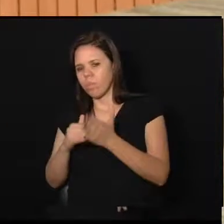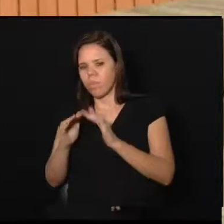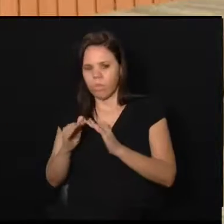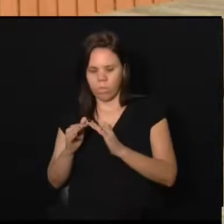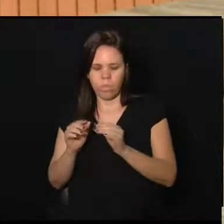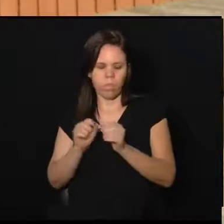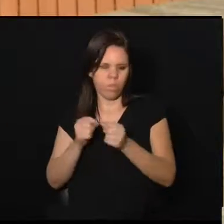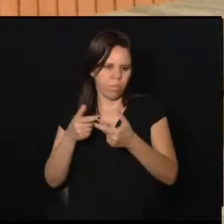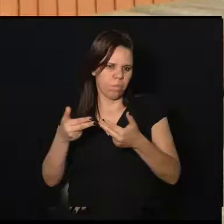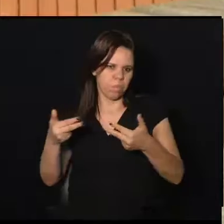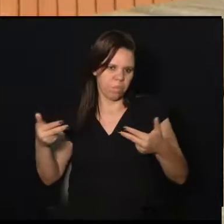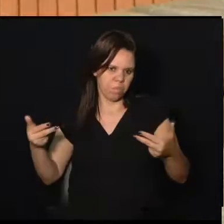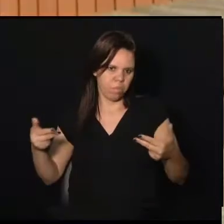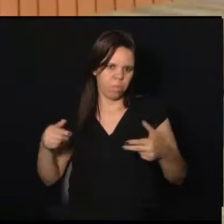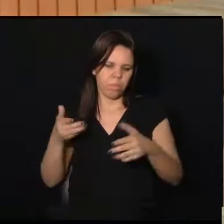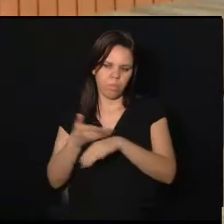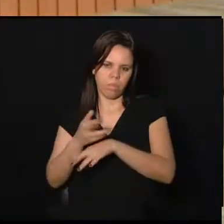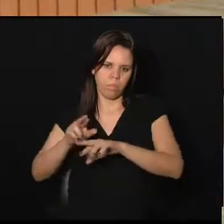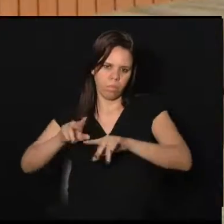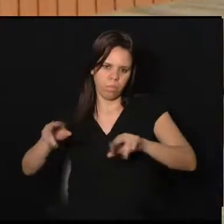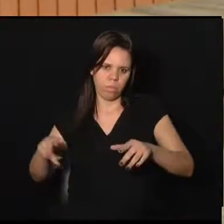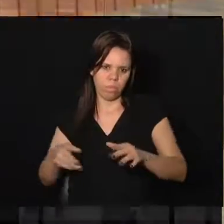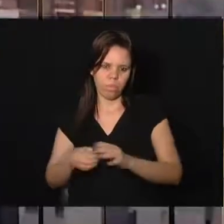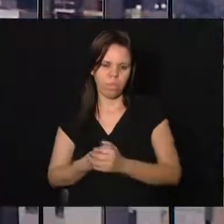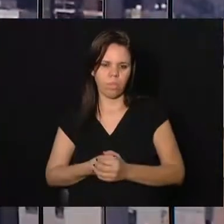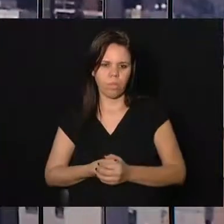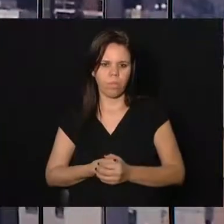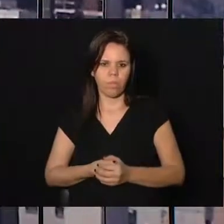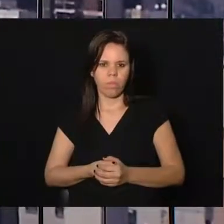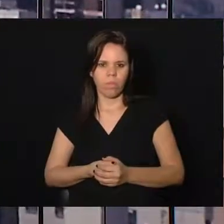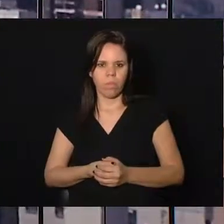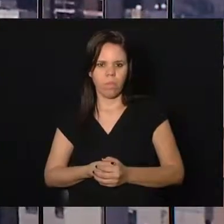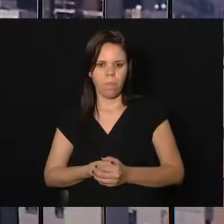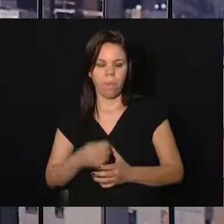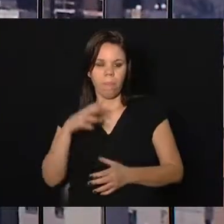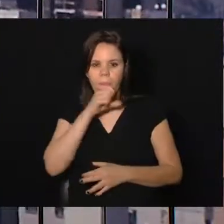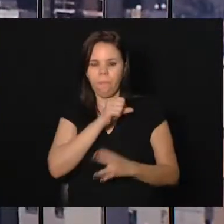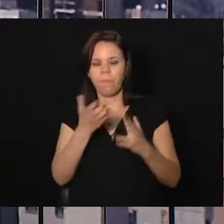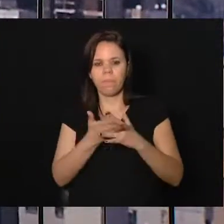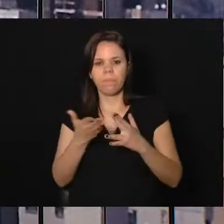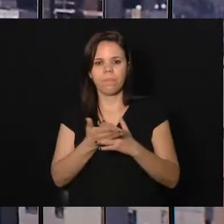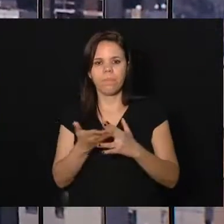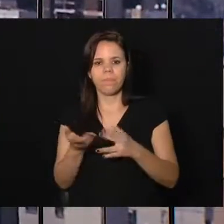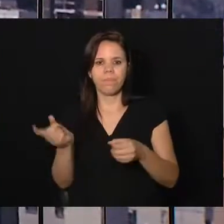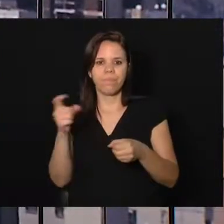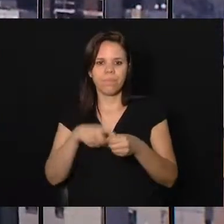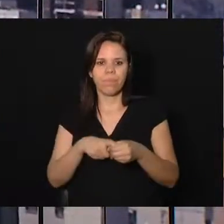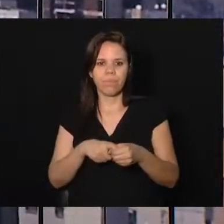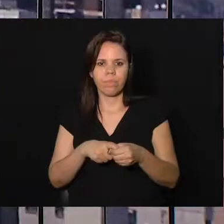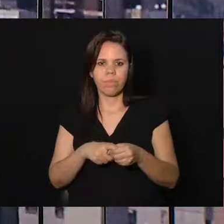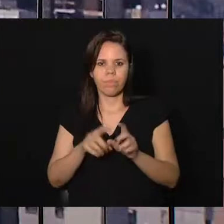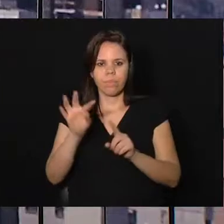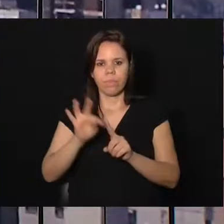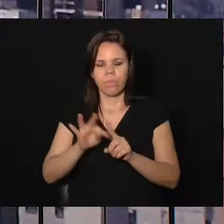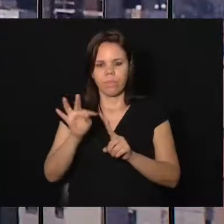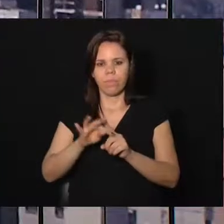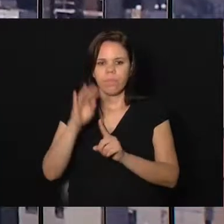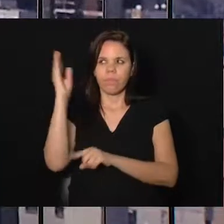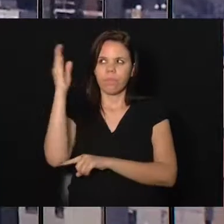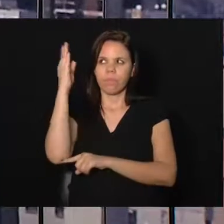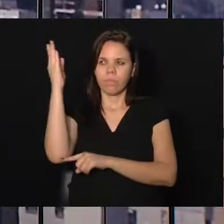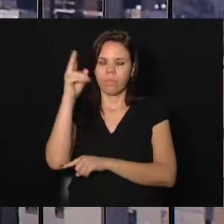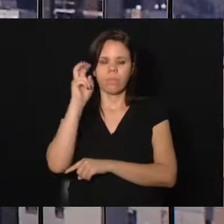escola ter acesso a essas oficinas. Rápido intervalo e na volta a previsão do tempo para